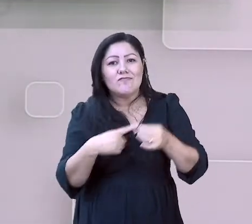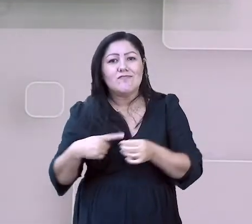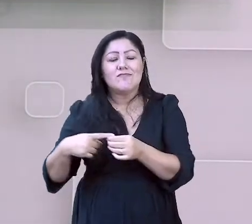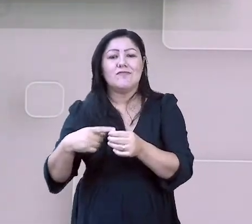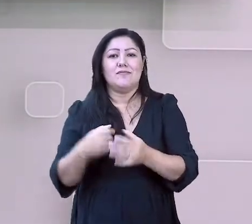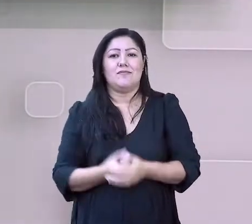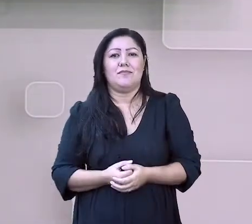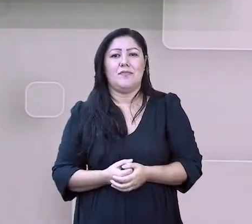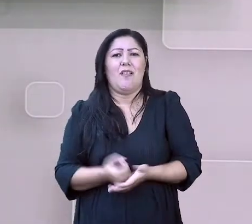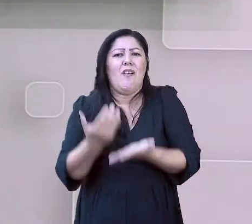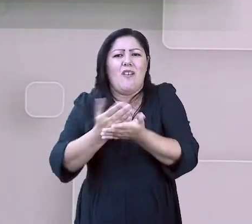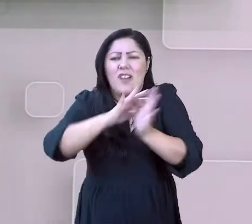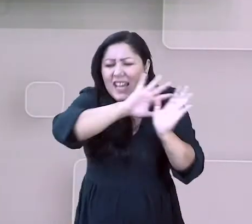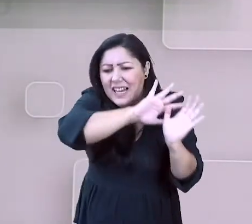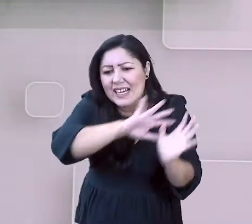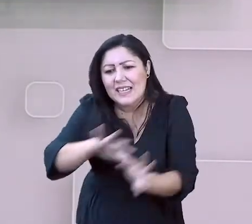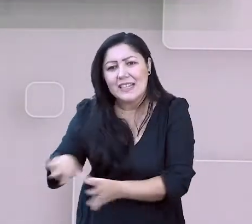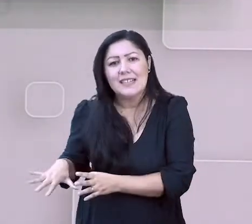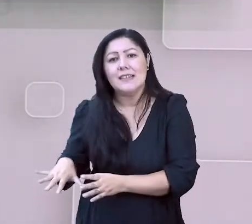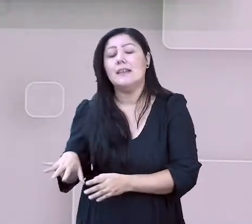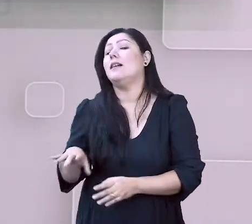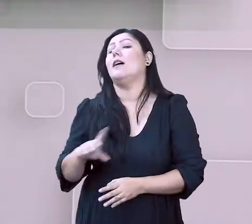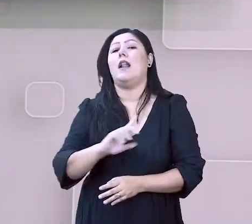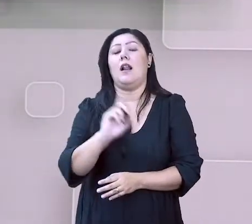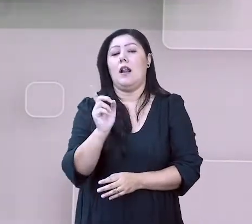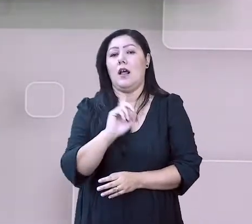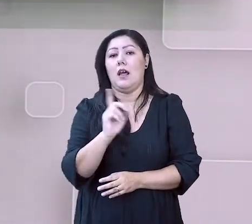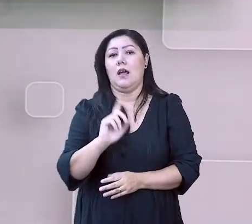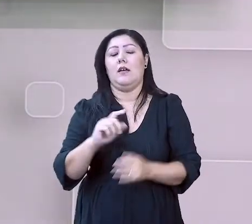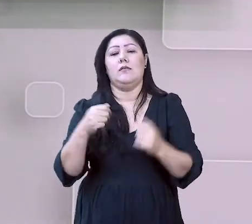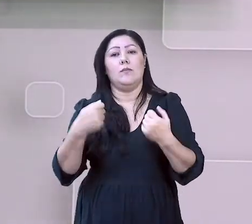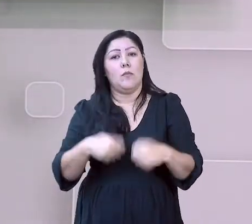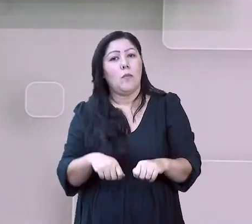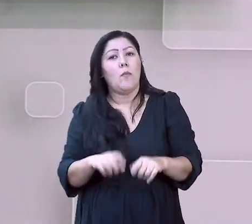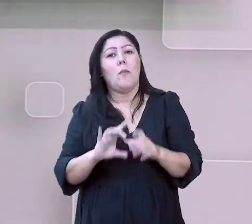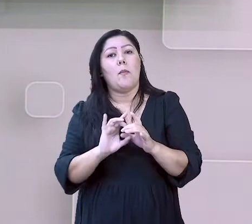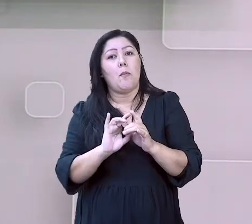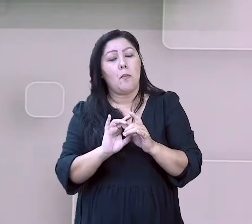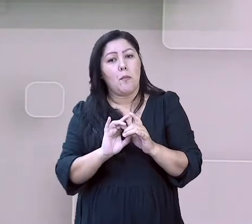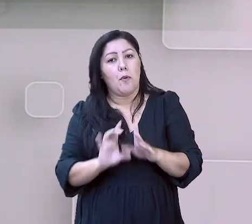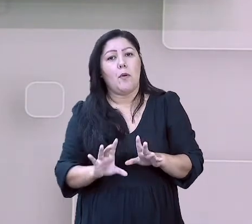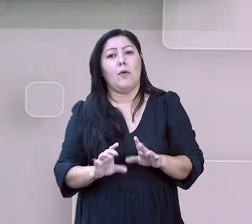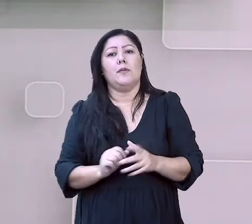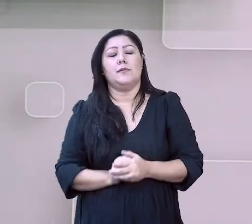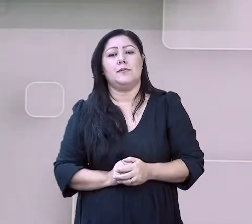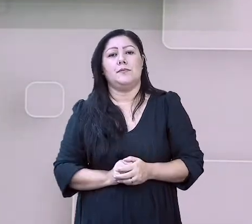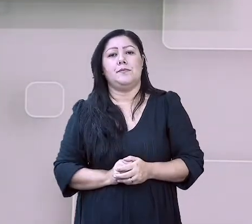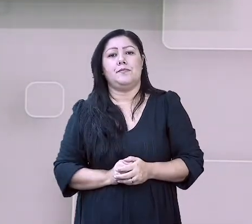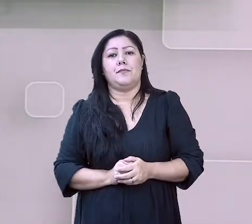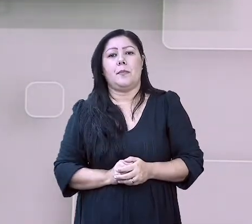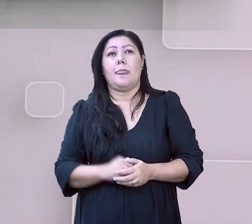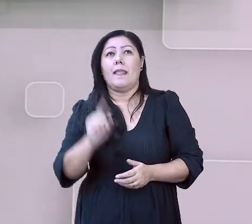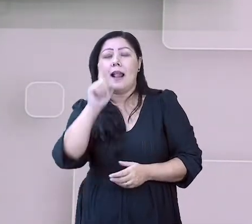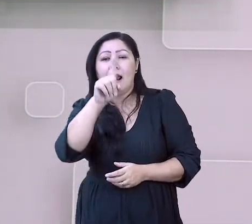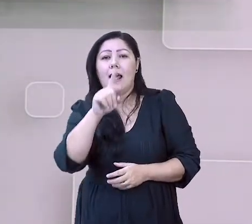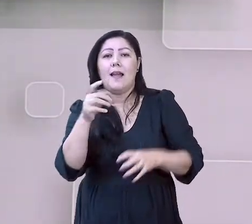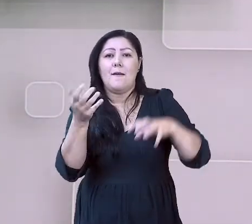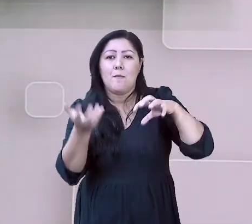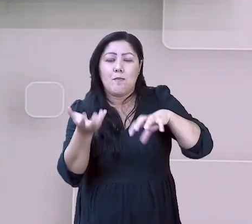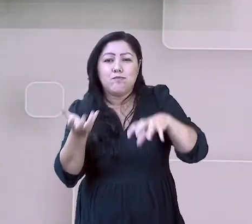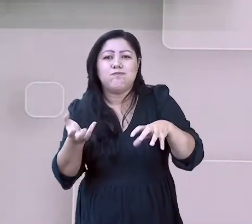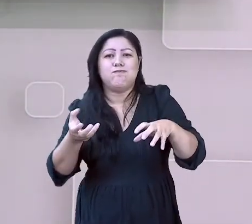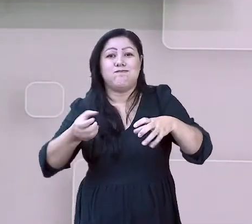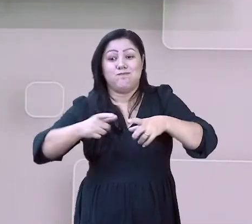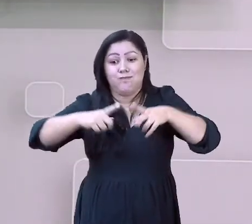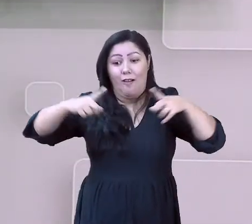para acabar. Por quê? Hoje Brasília é uma cidade grande, tem um número enorme de